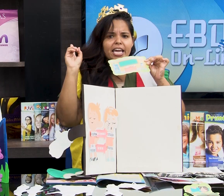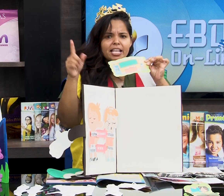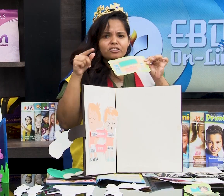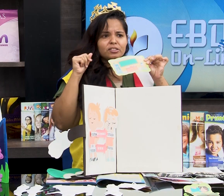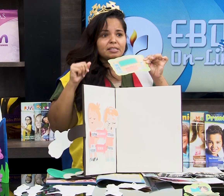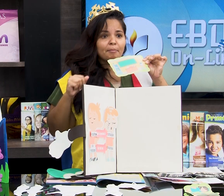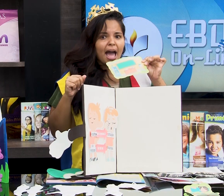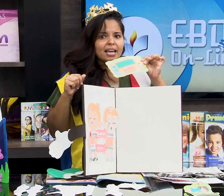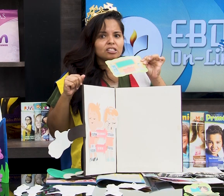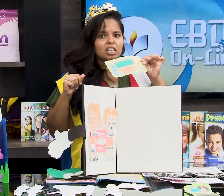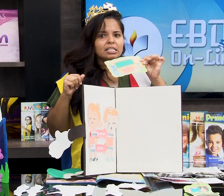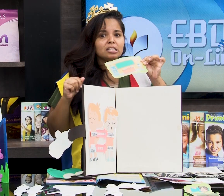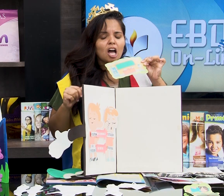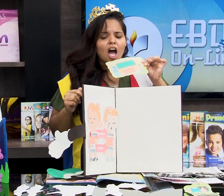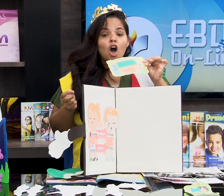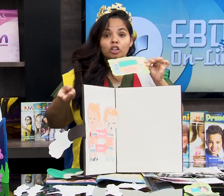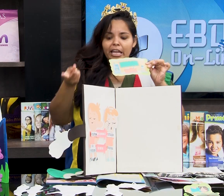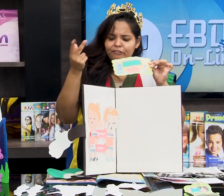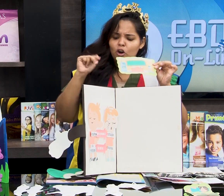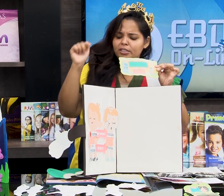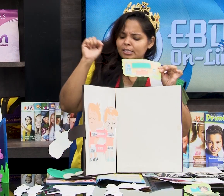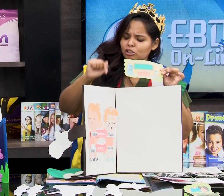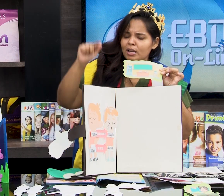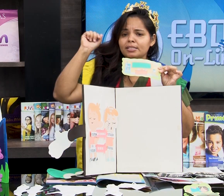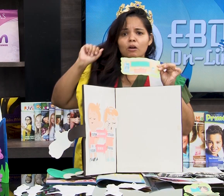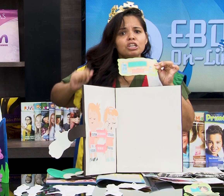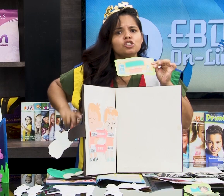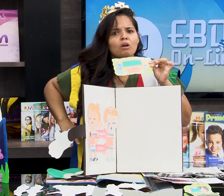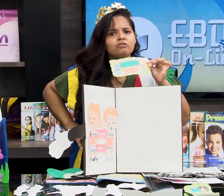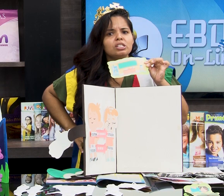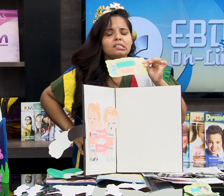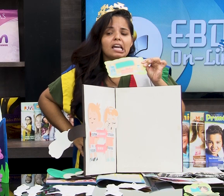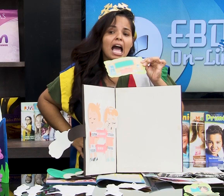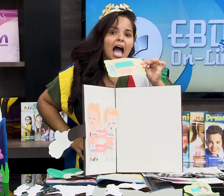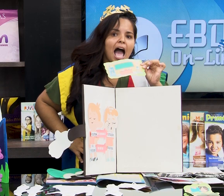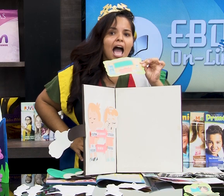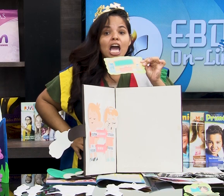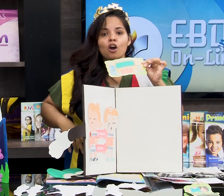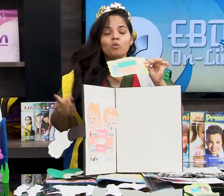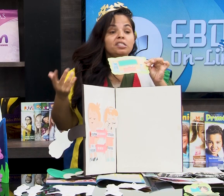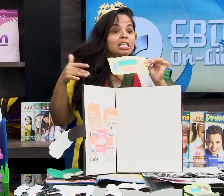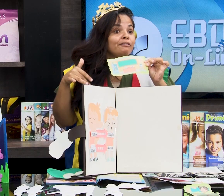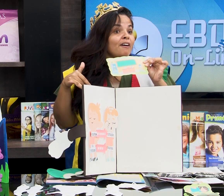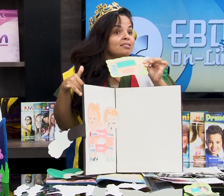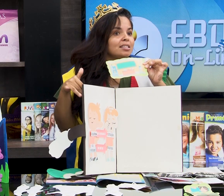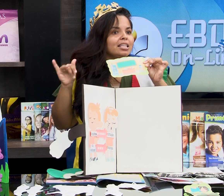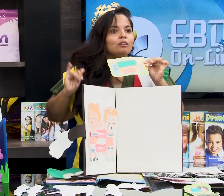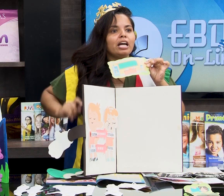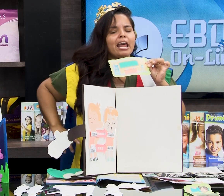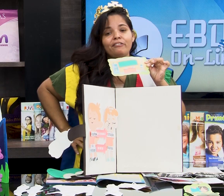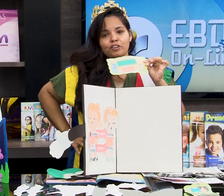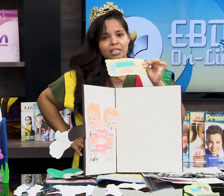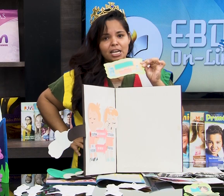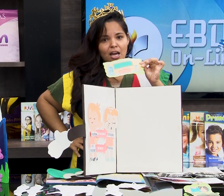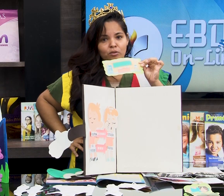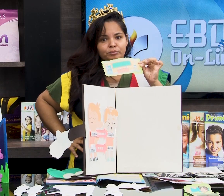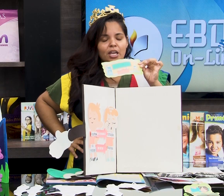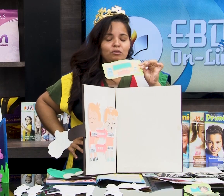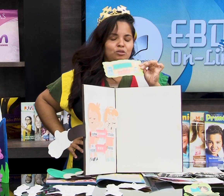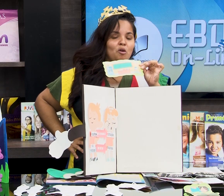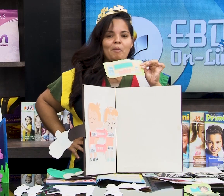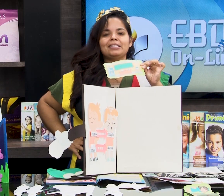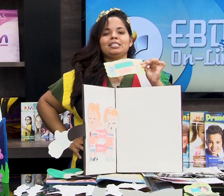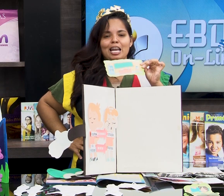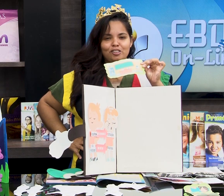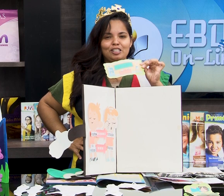e ele ainda disse mais, olha só, teve outra situação que João disse: ah, eu consegui fazer tal tarefa e você não,